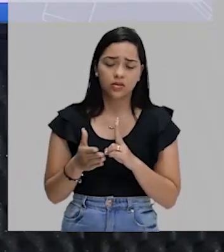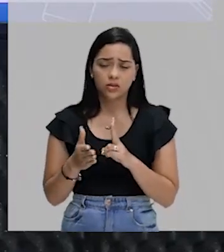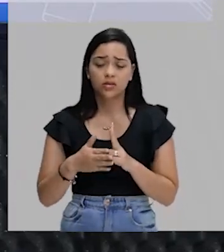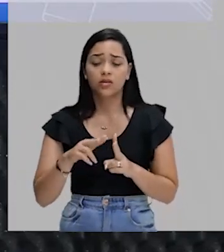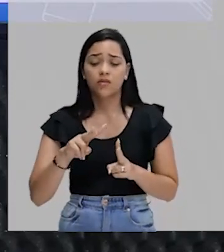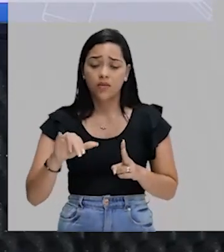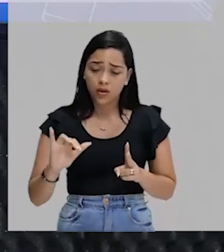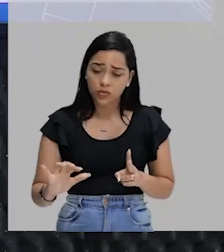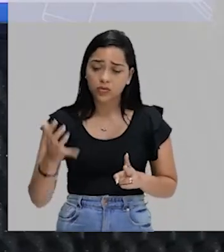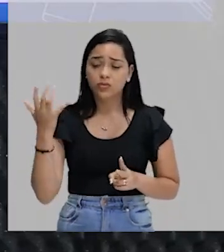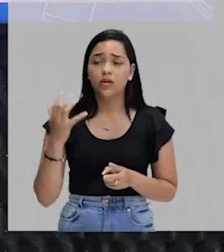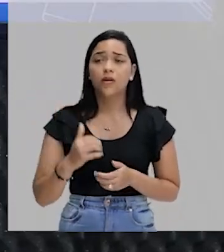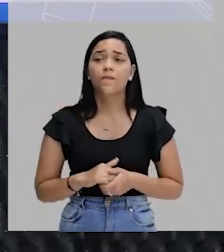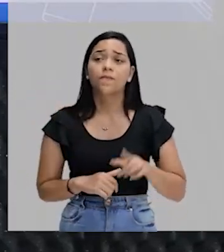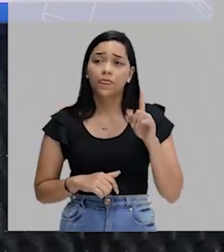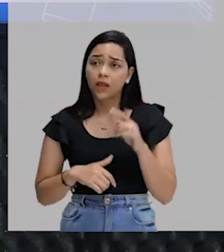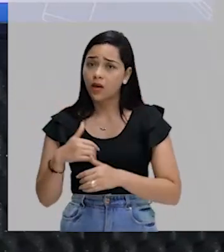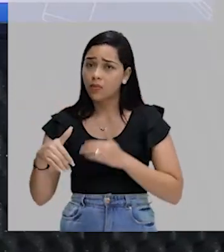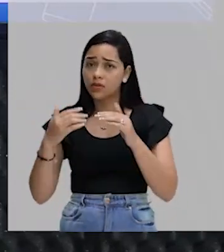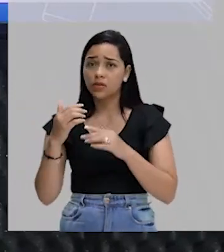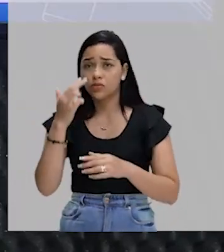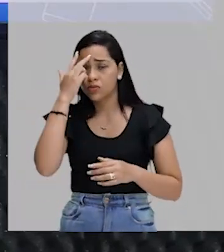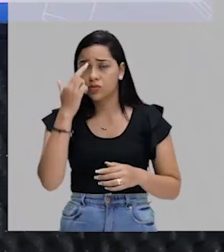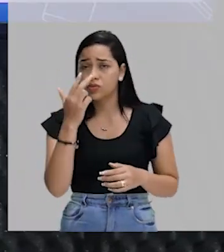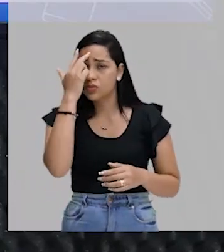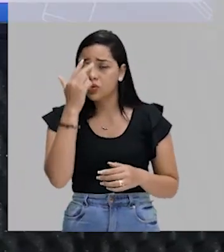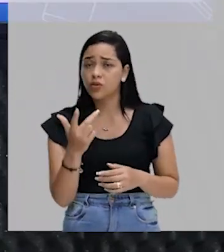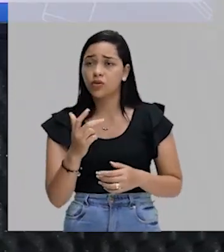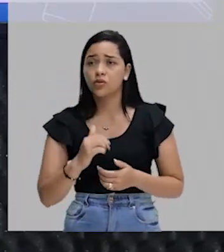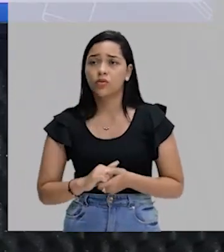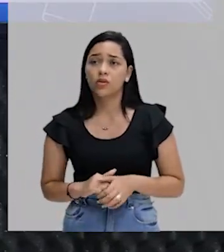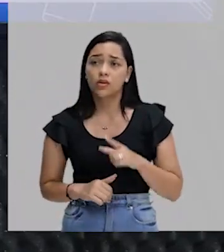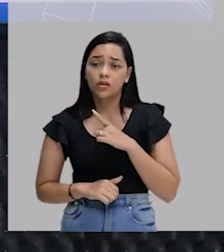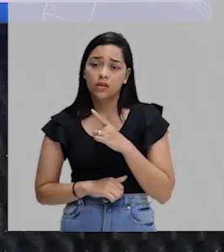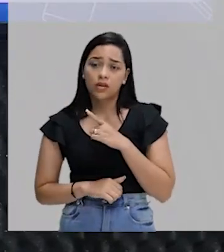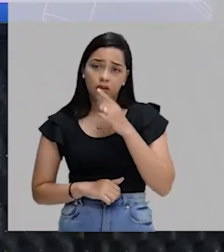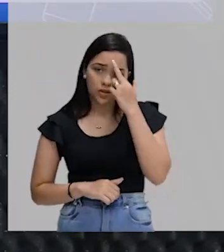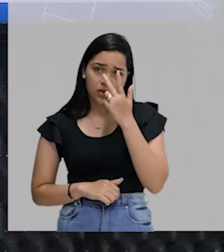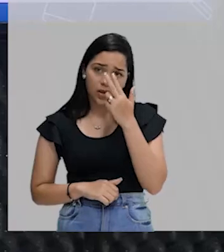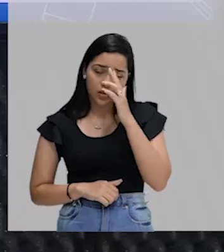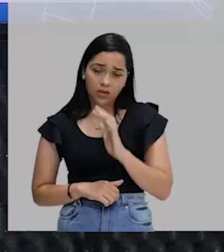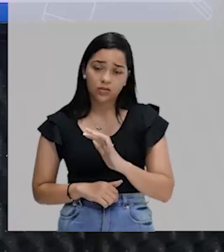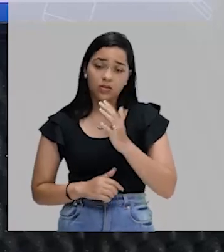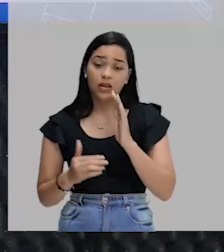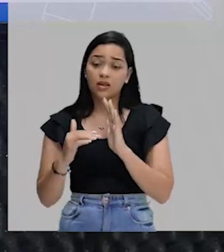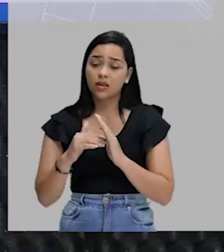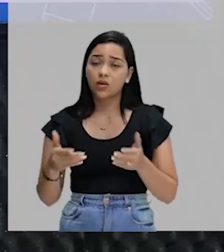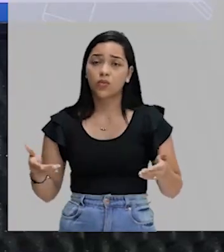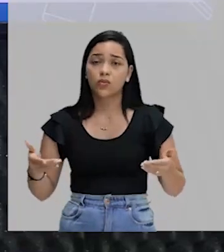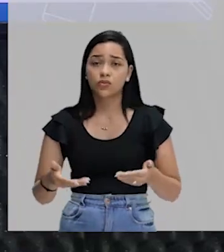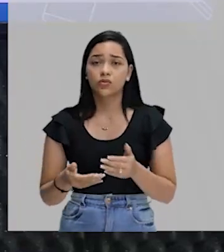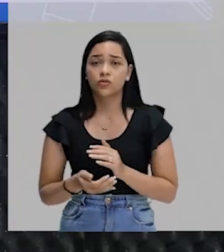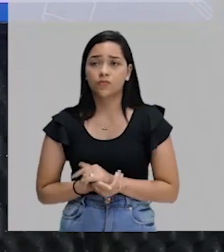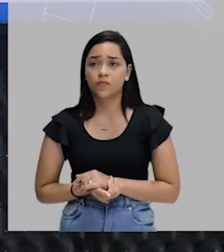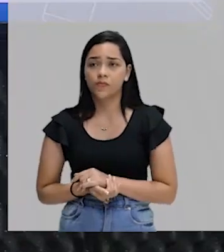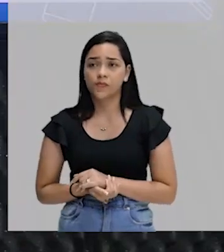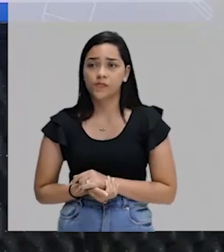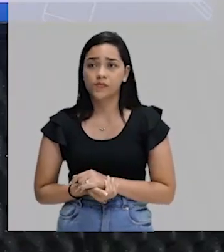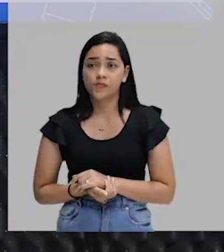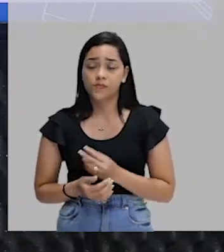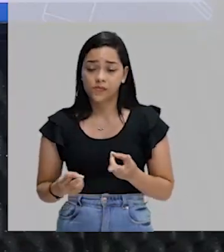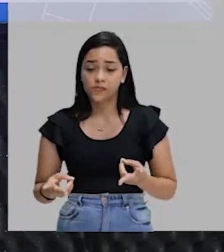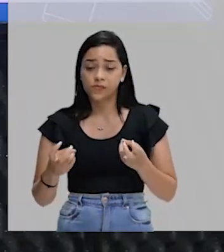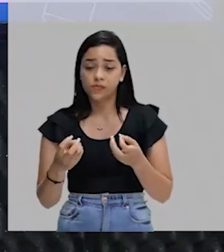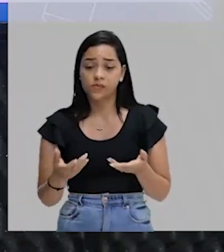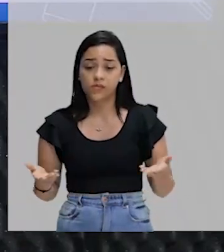vão continuar. É um processo histórico. Essas guerras continuam acontecendo até hoje. E